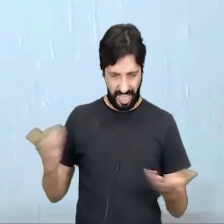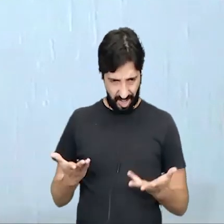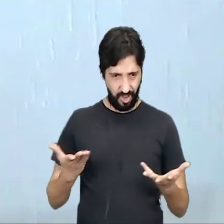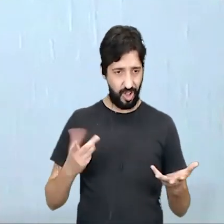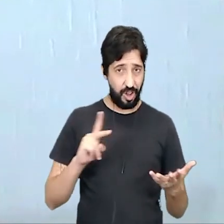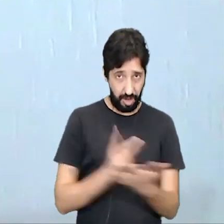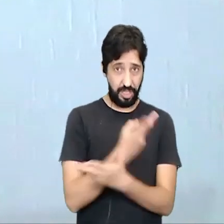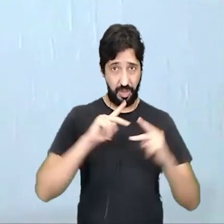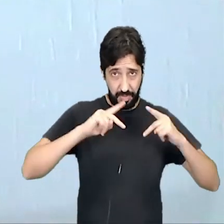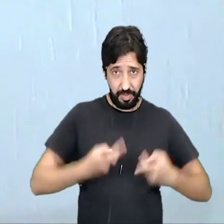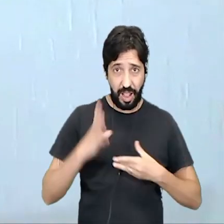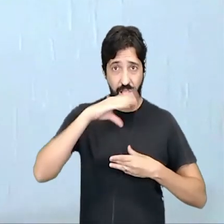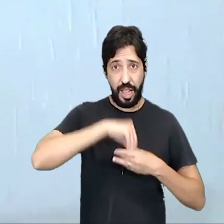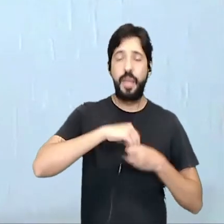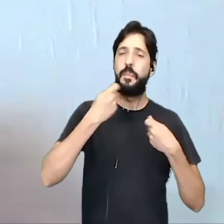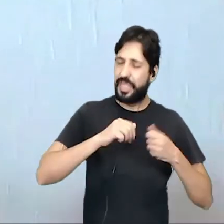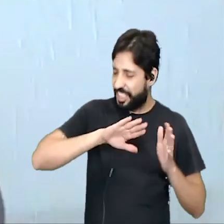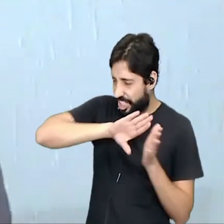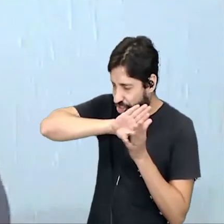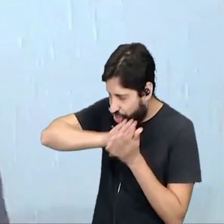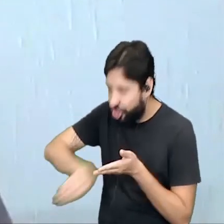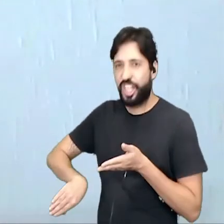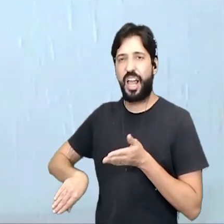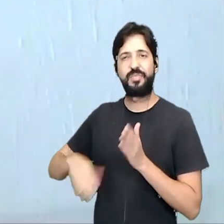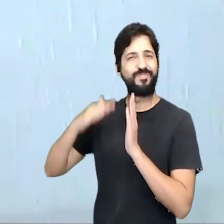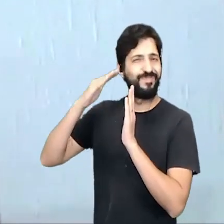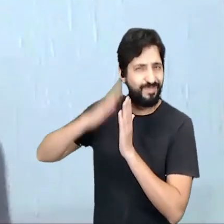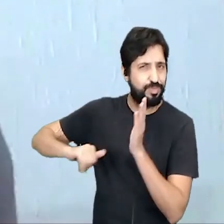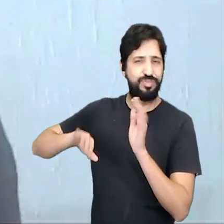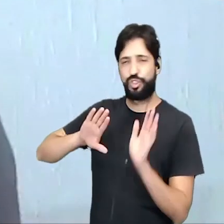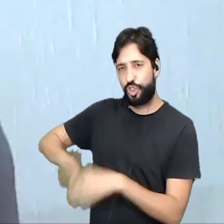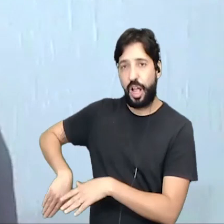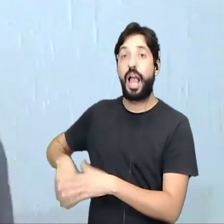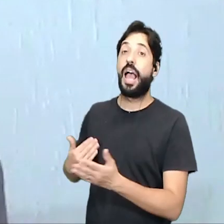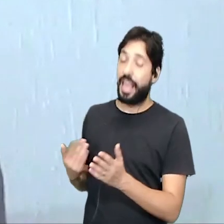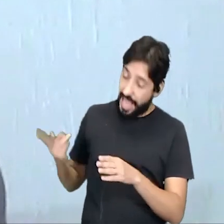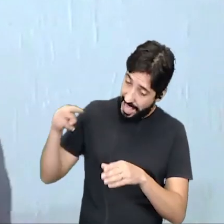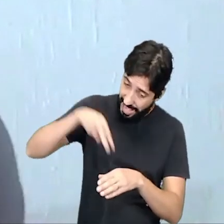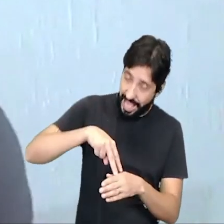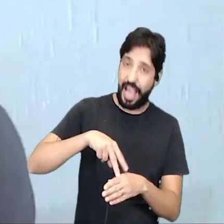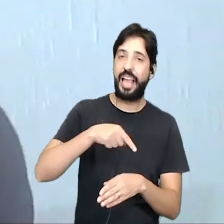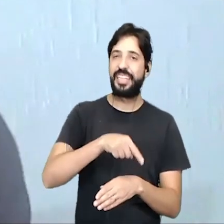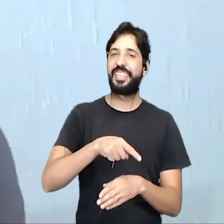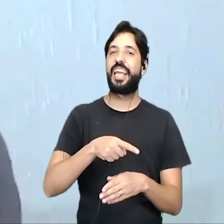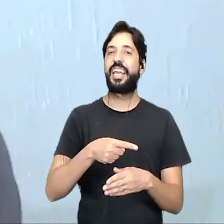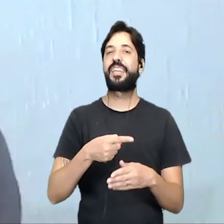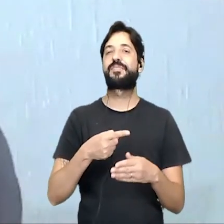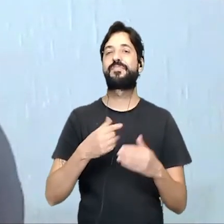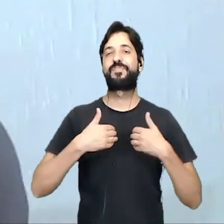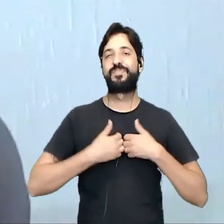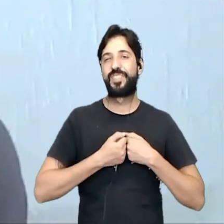tinha que largar do lado de fora. E a gente podia ir para essa conversa sem todas essas marcas